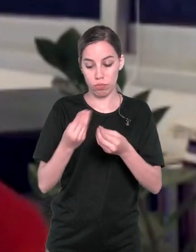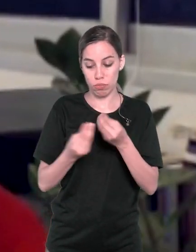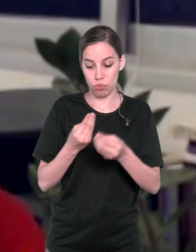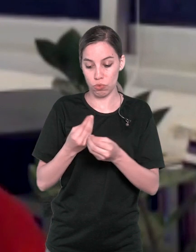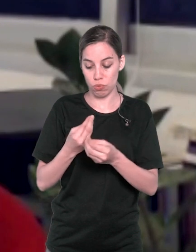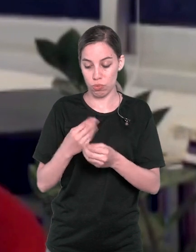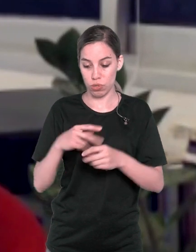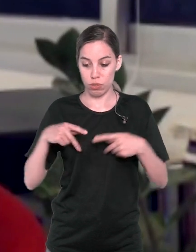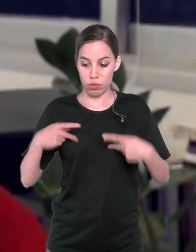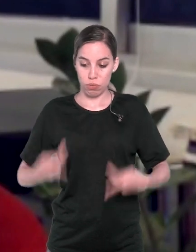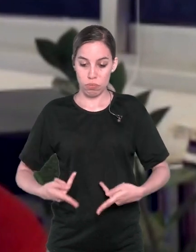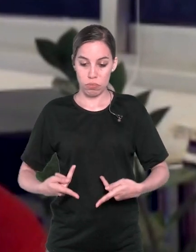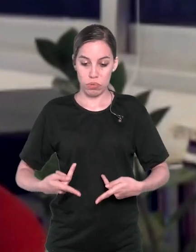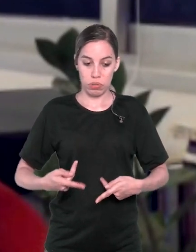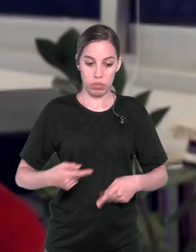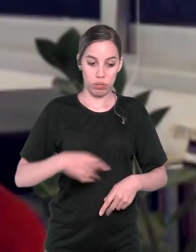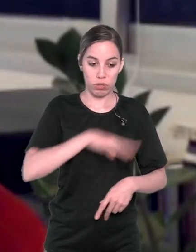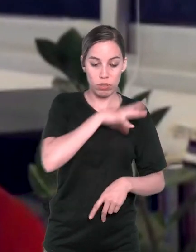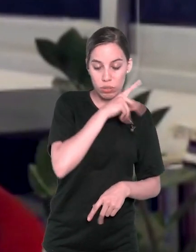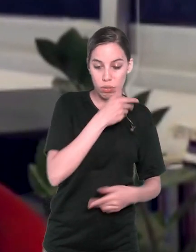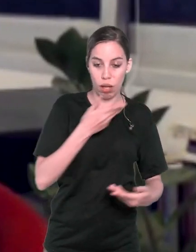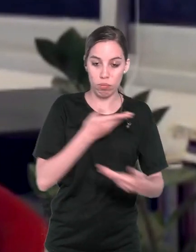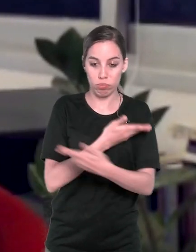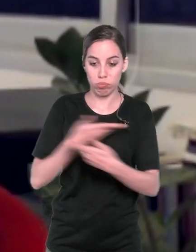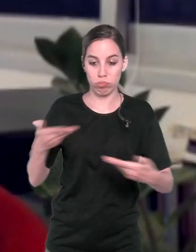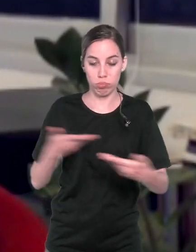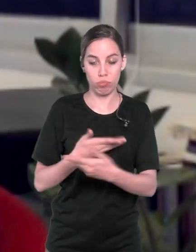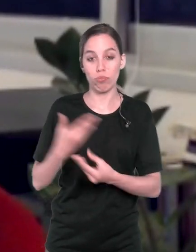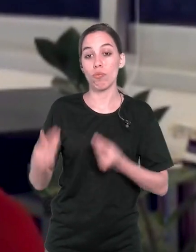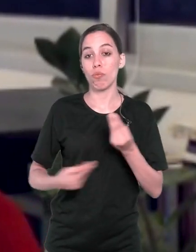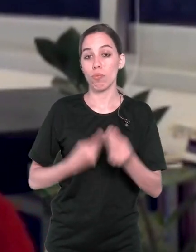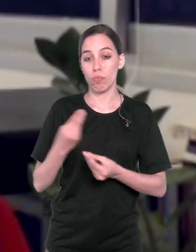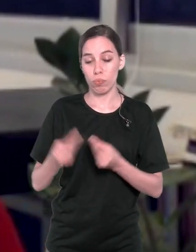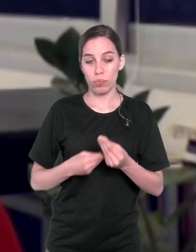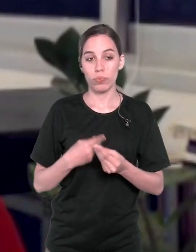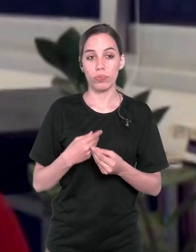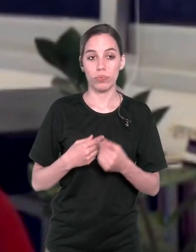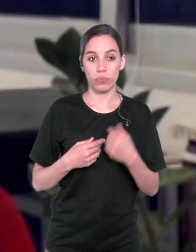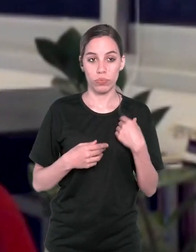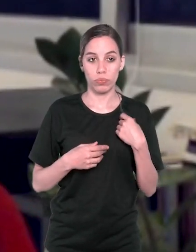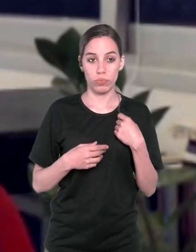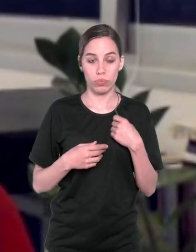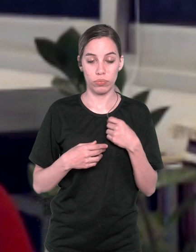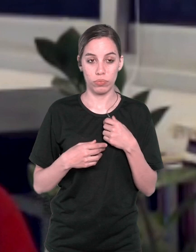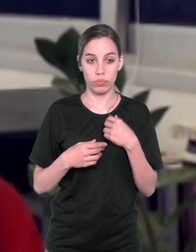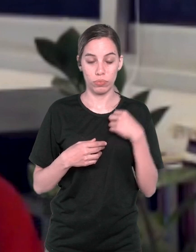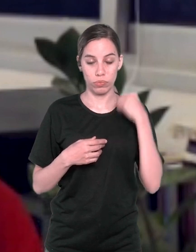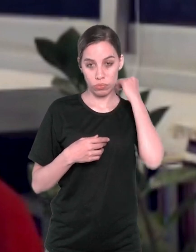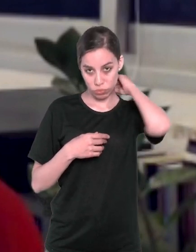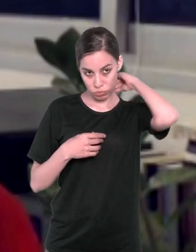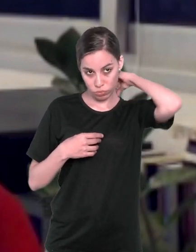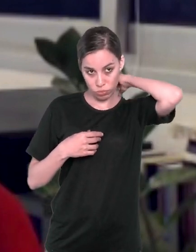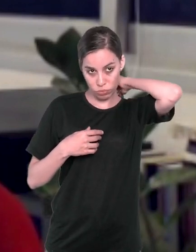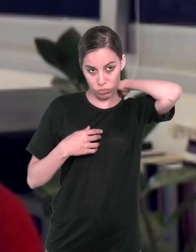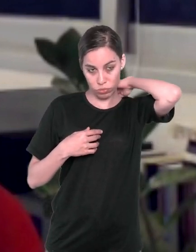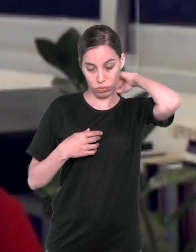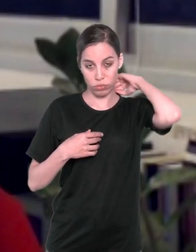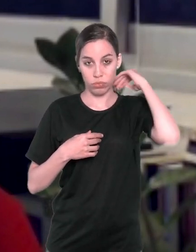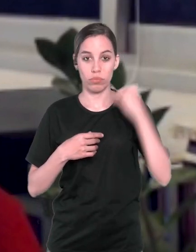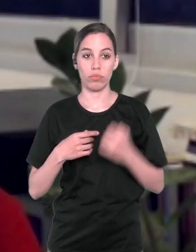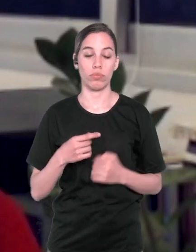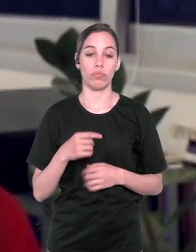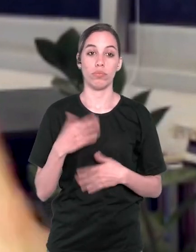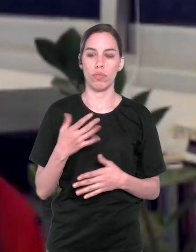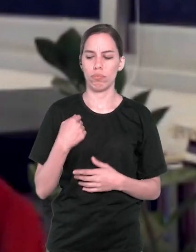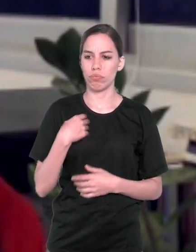humanas com os não humanos. Tudo isso assim, me, me atravessa,